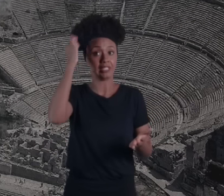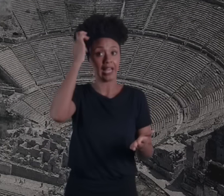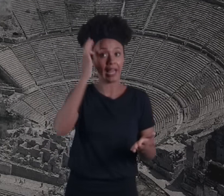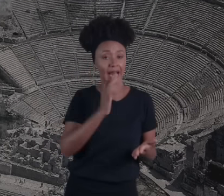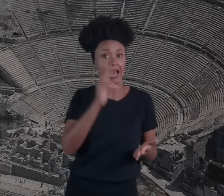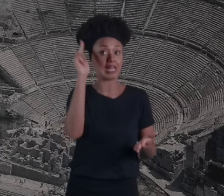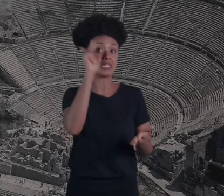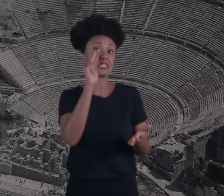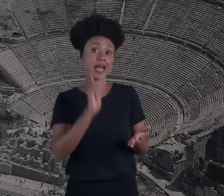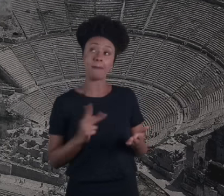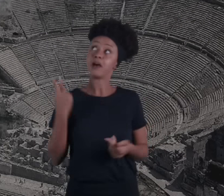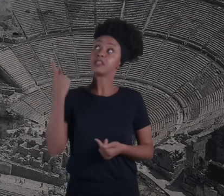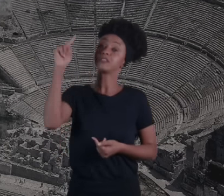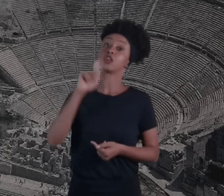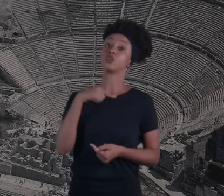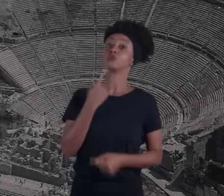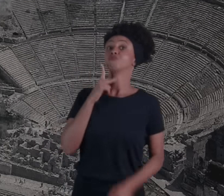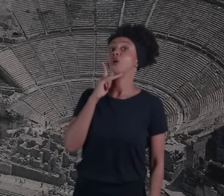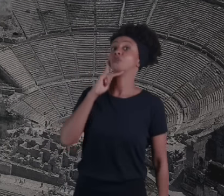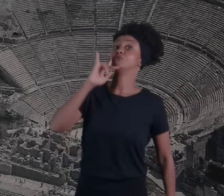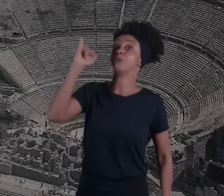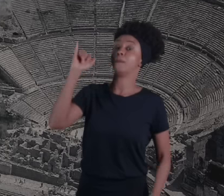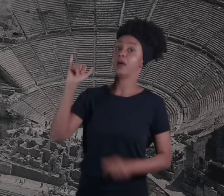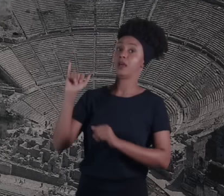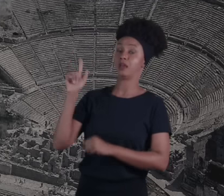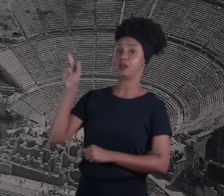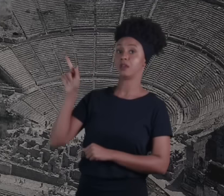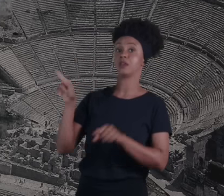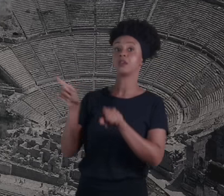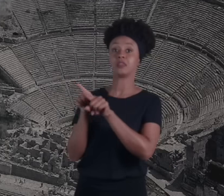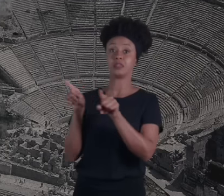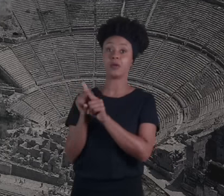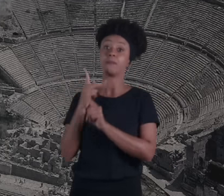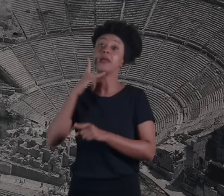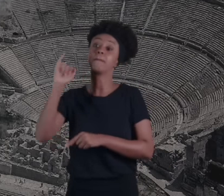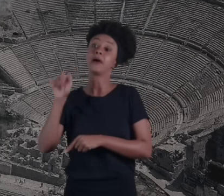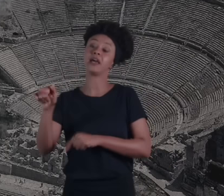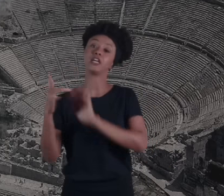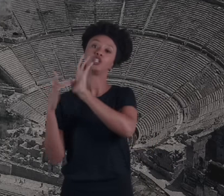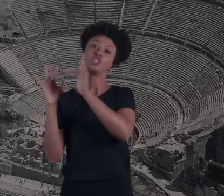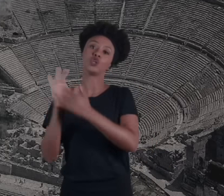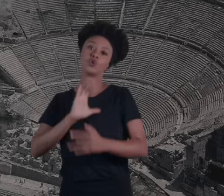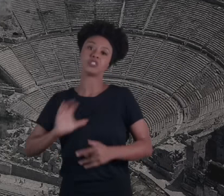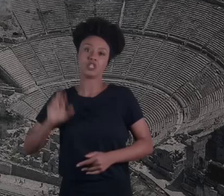Deus, nosso Pai, e do Senhor, e do nosso Senhor Jesus Cristo.